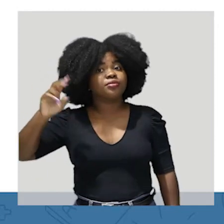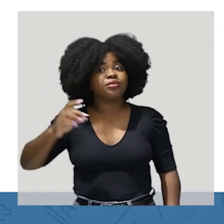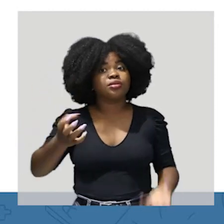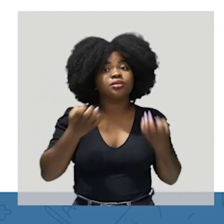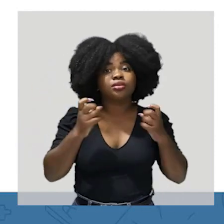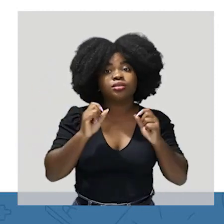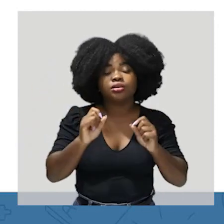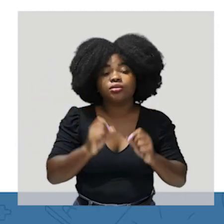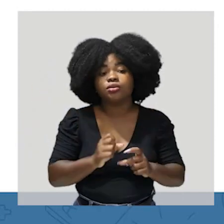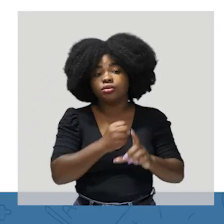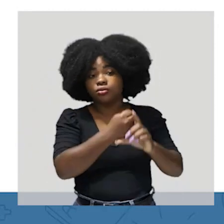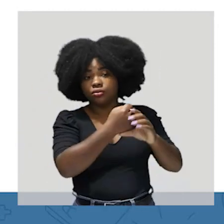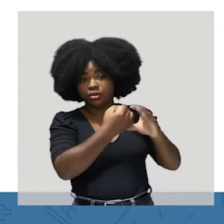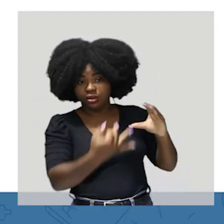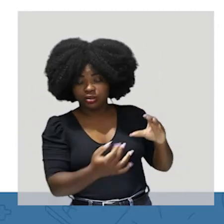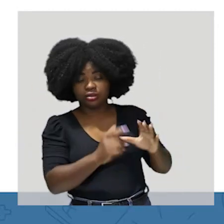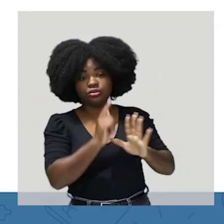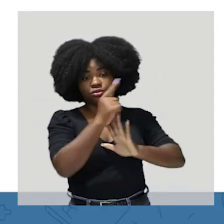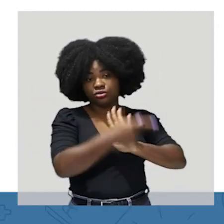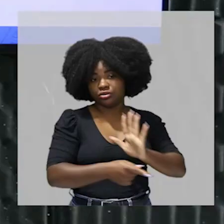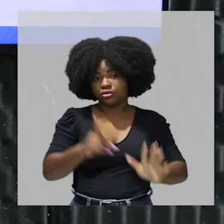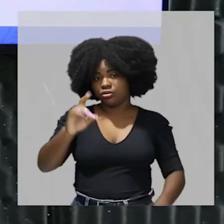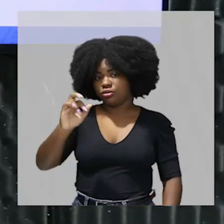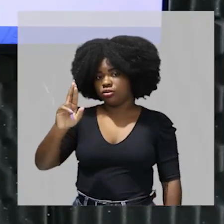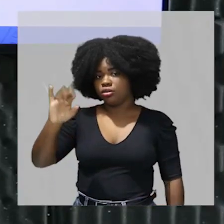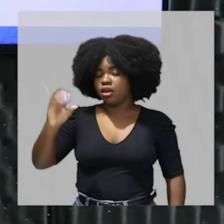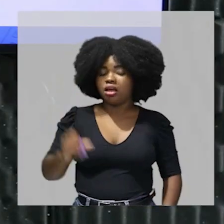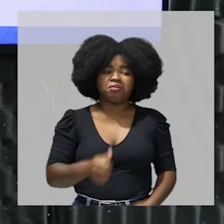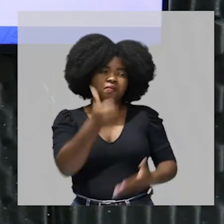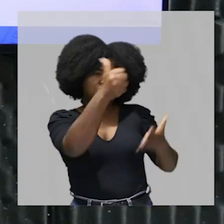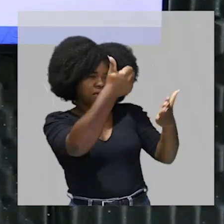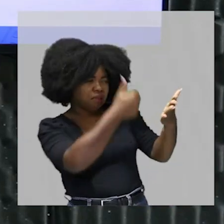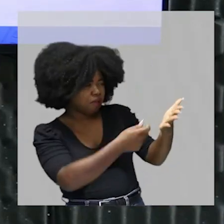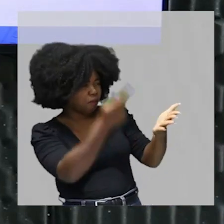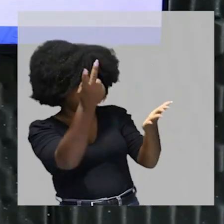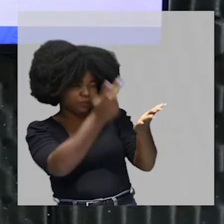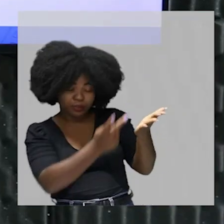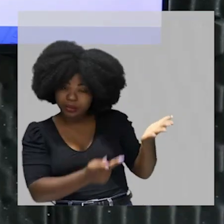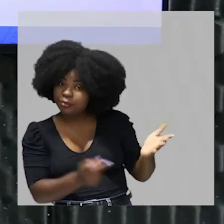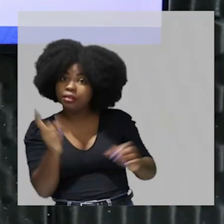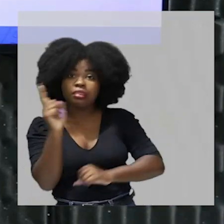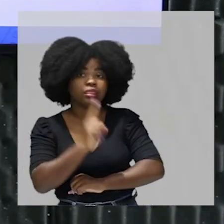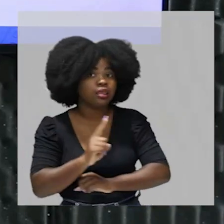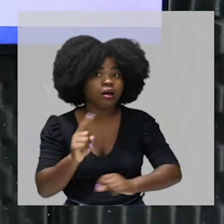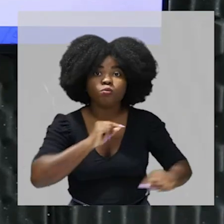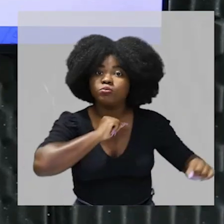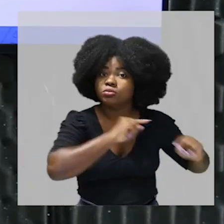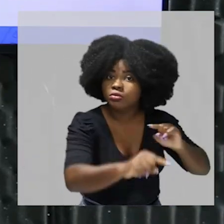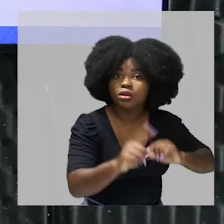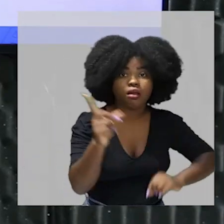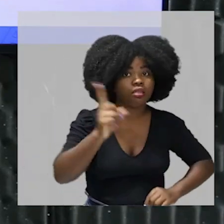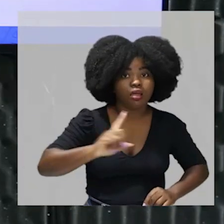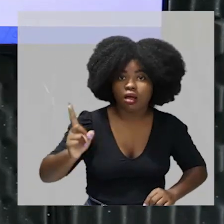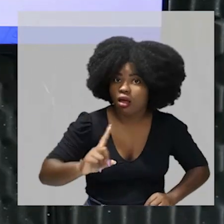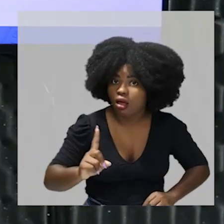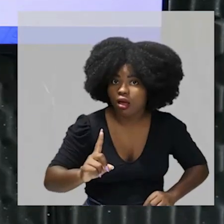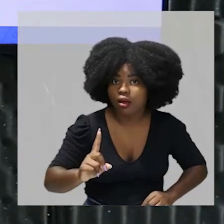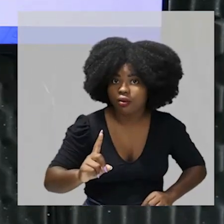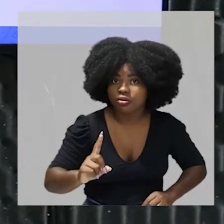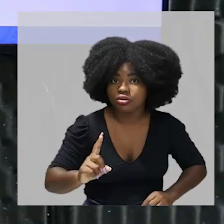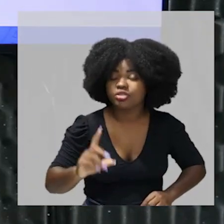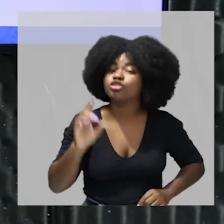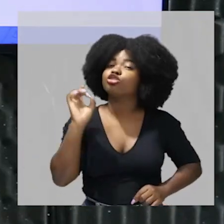característica do gênero diário e não analisar o poema saber de rima e etc